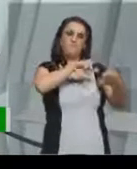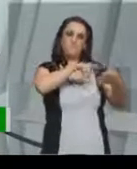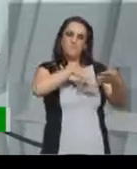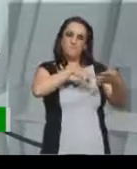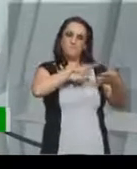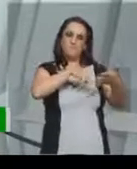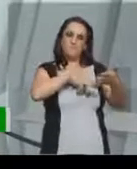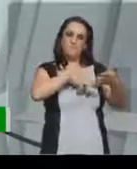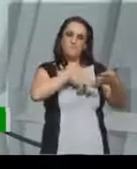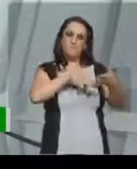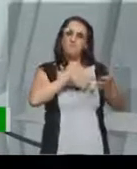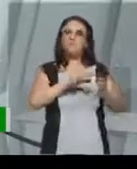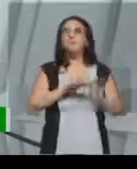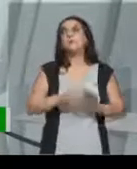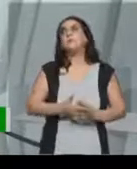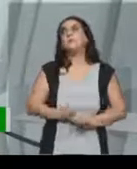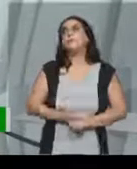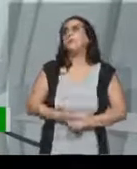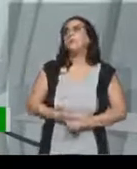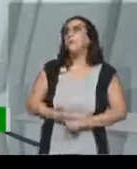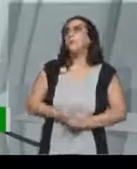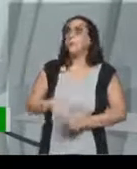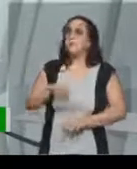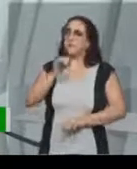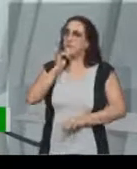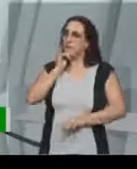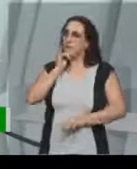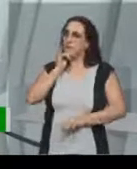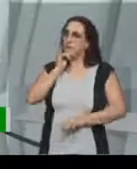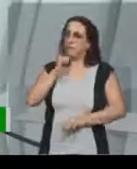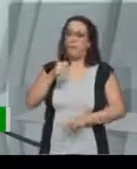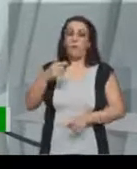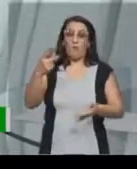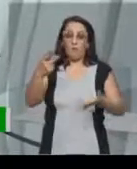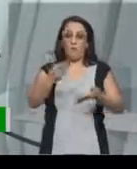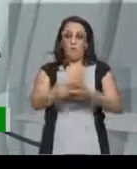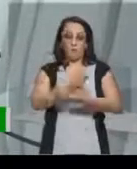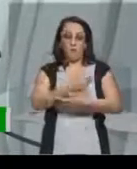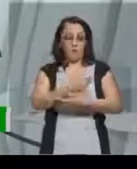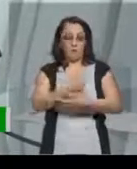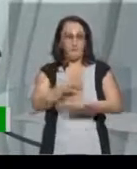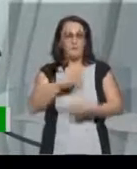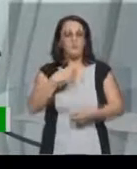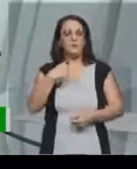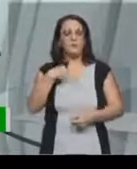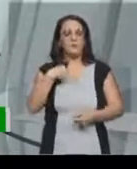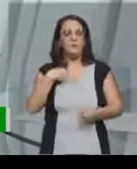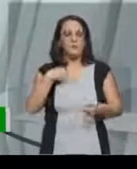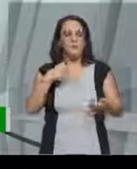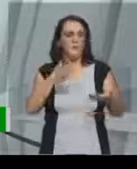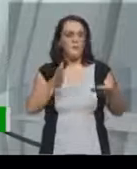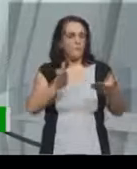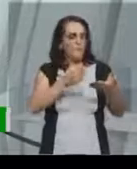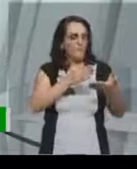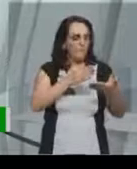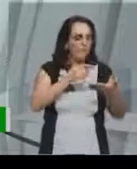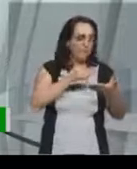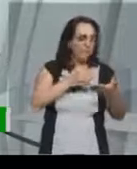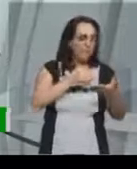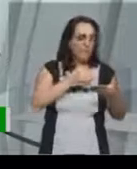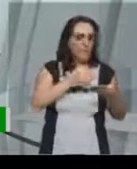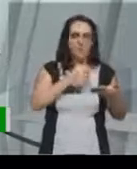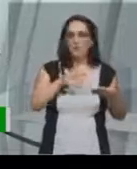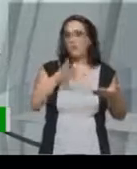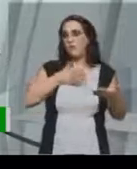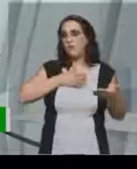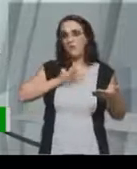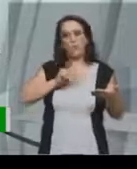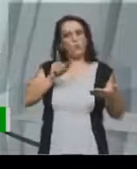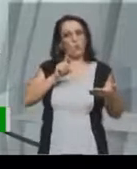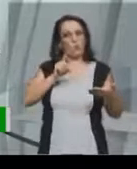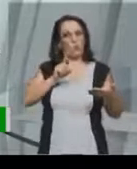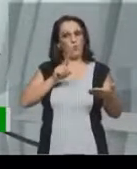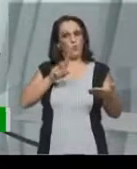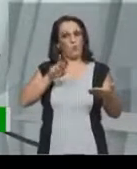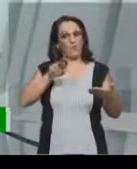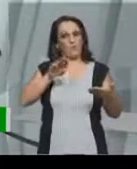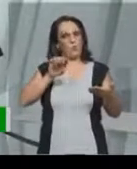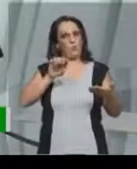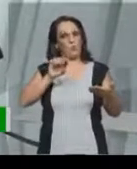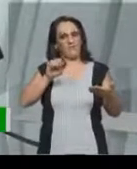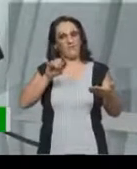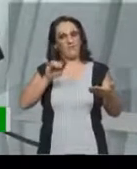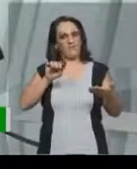comigo. Eu não gosto de ler resenha antes, não, porque algumas resenhas têm um spoiler, conta as coisas, e eu gosto da